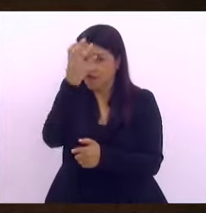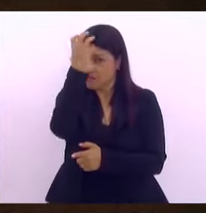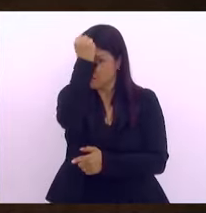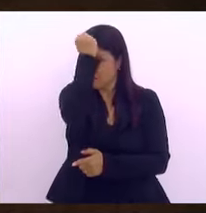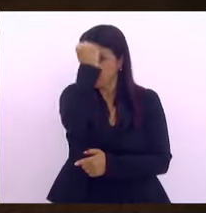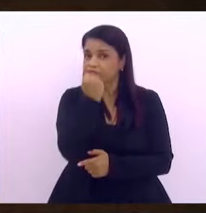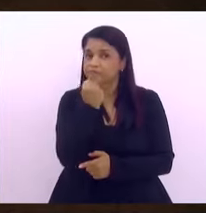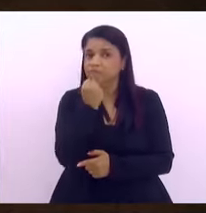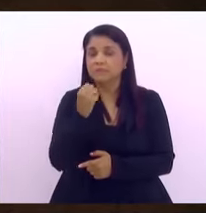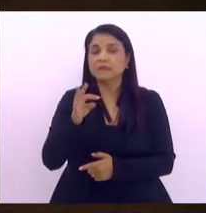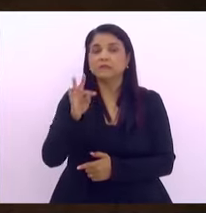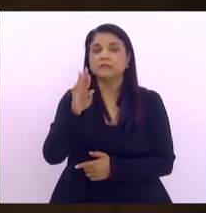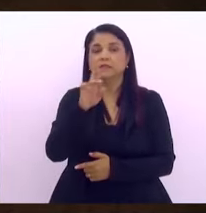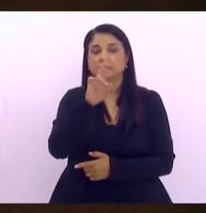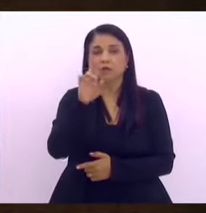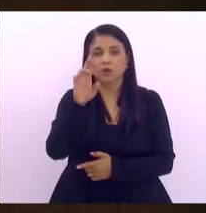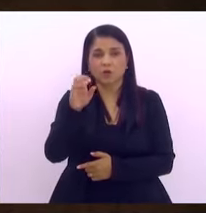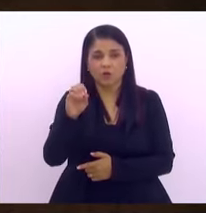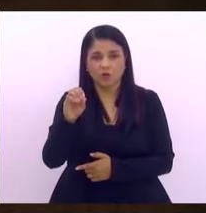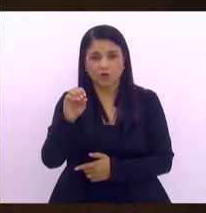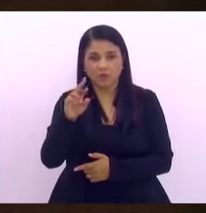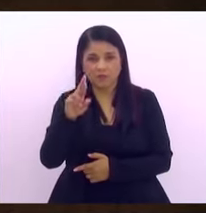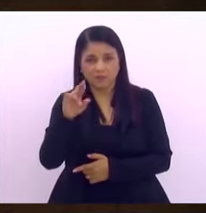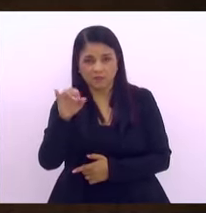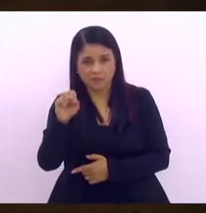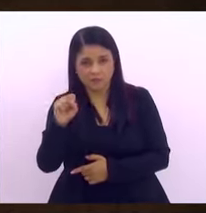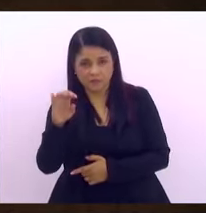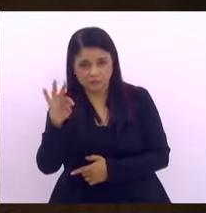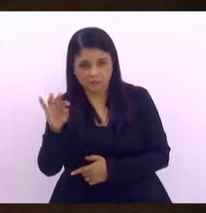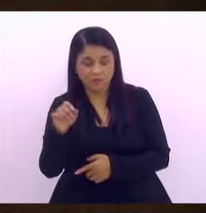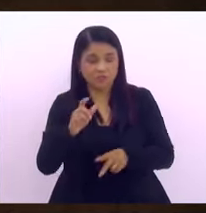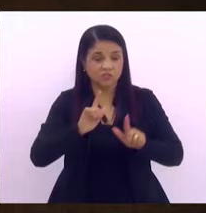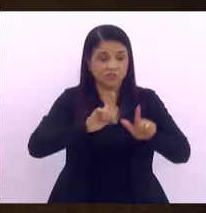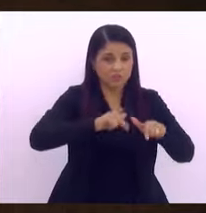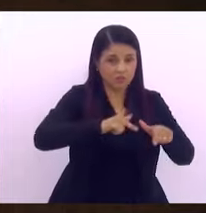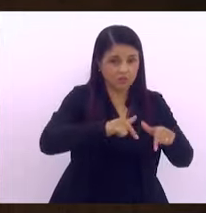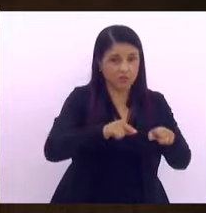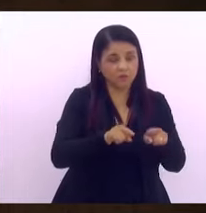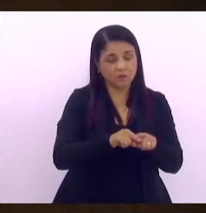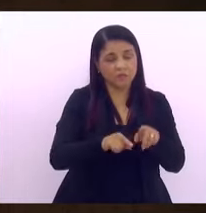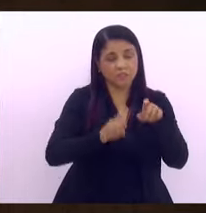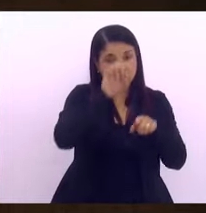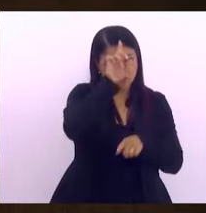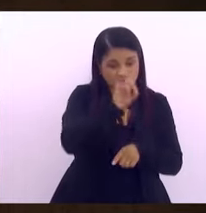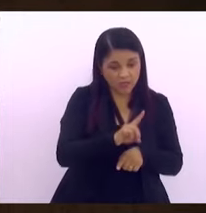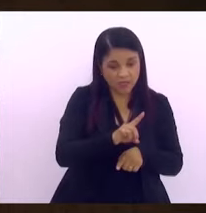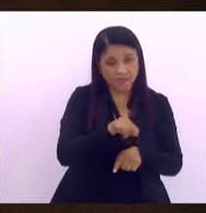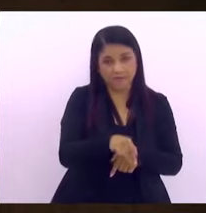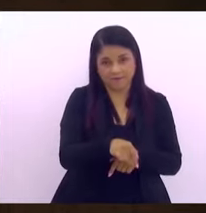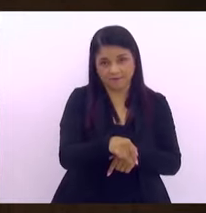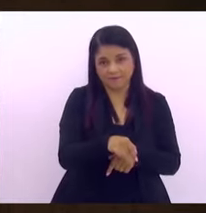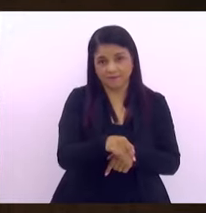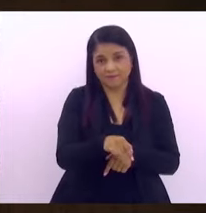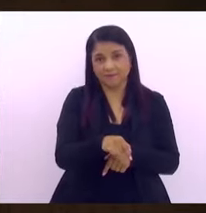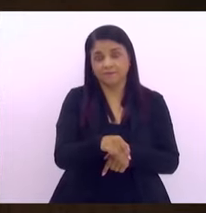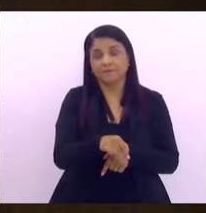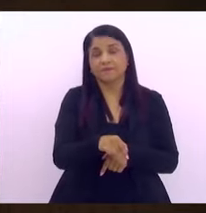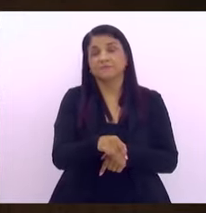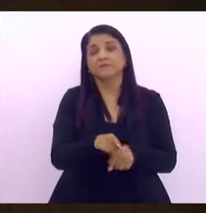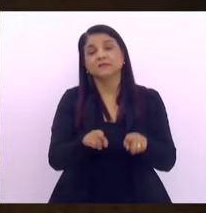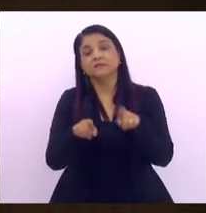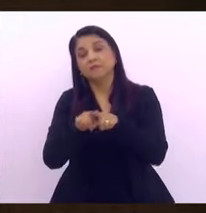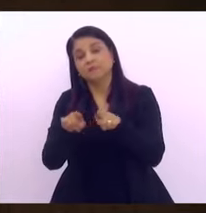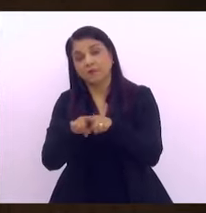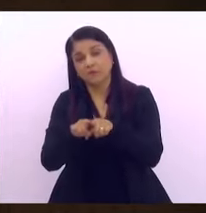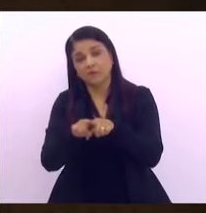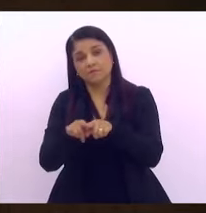do Estado de Israel, do Estado sionista, hoje dominado por uma extrema-direita teocrática, e